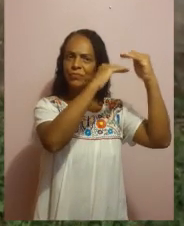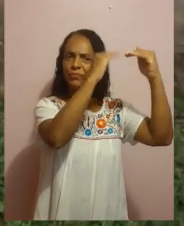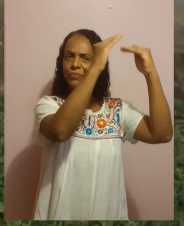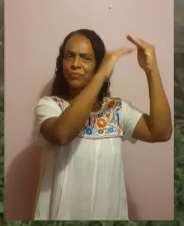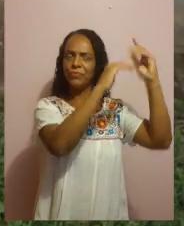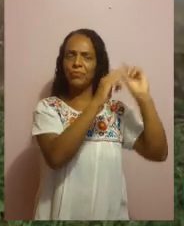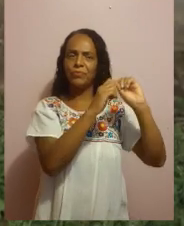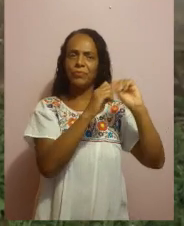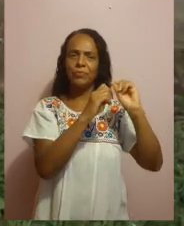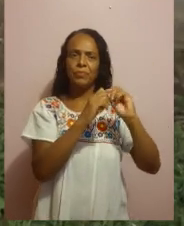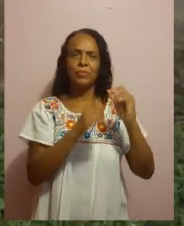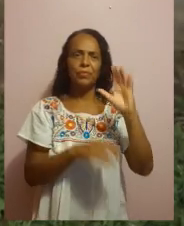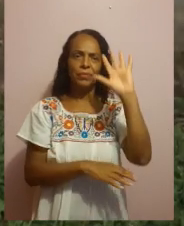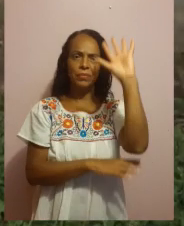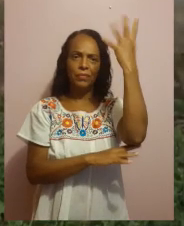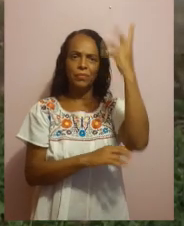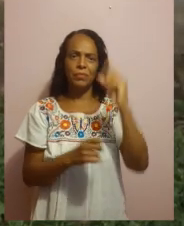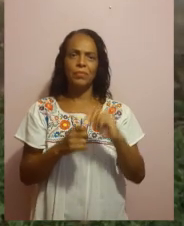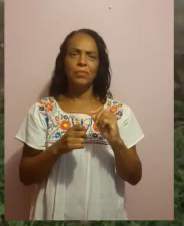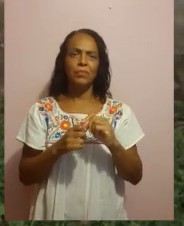Este período